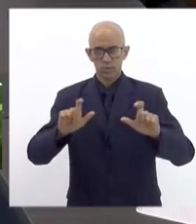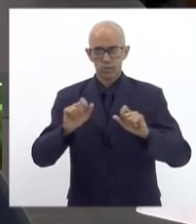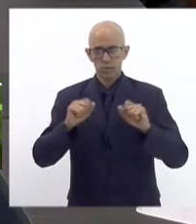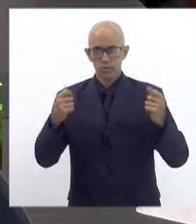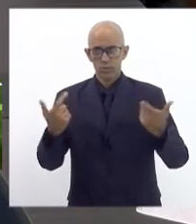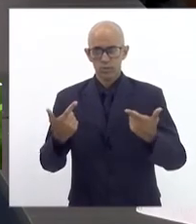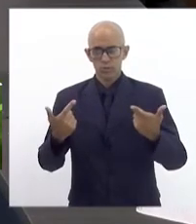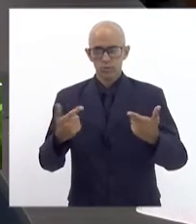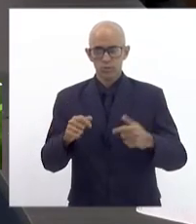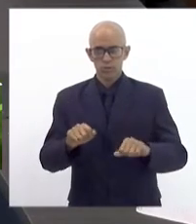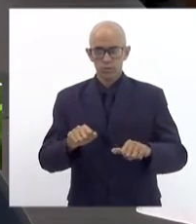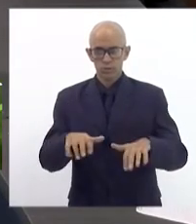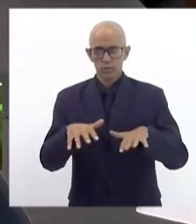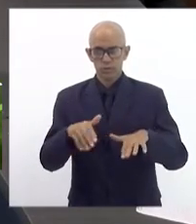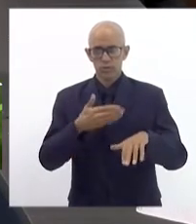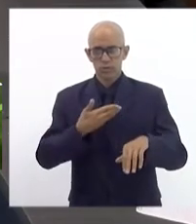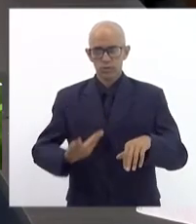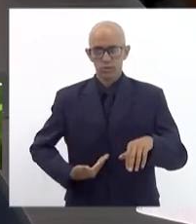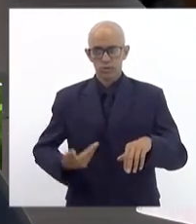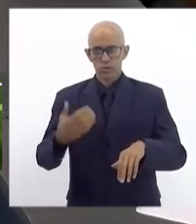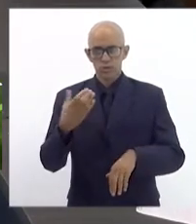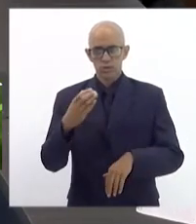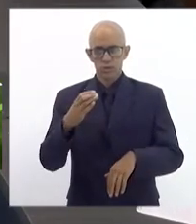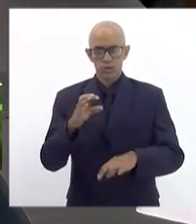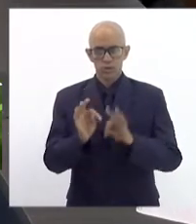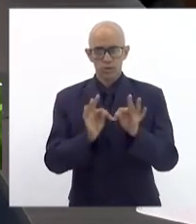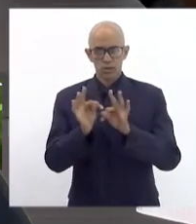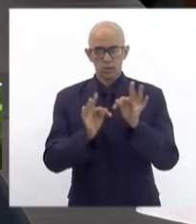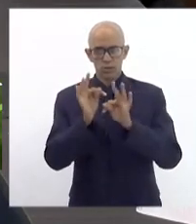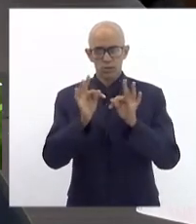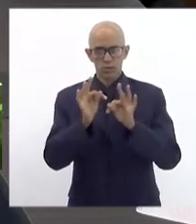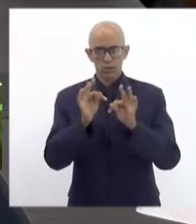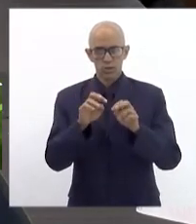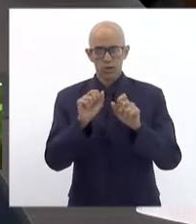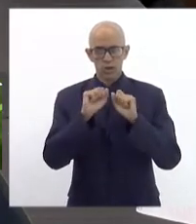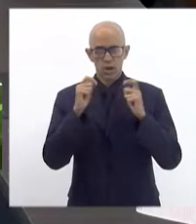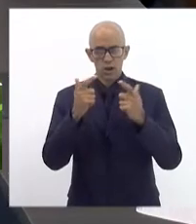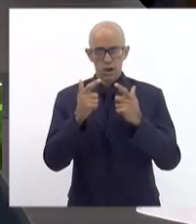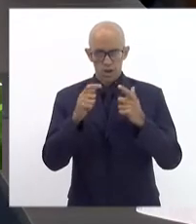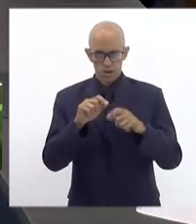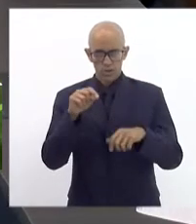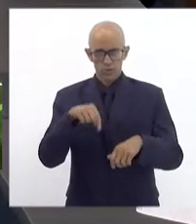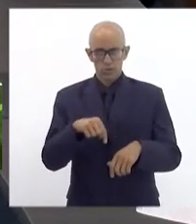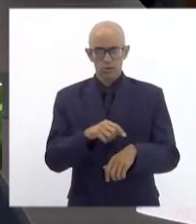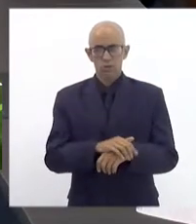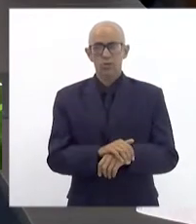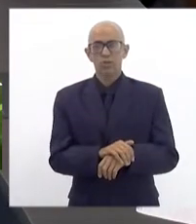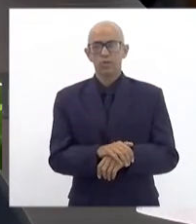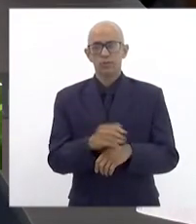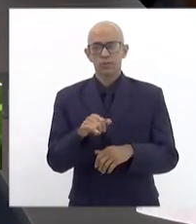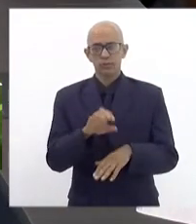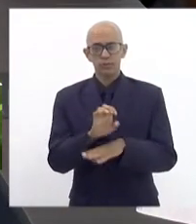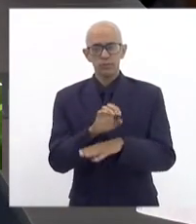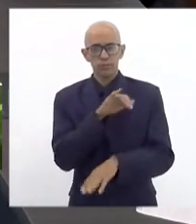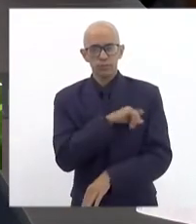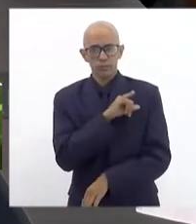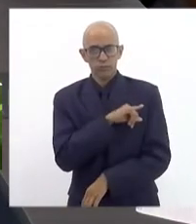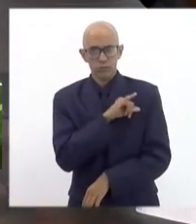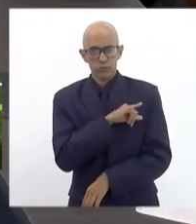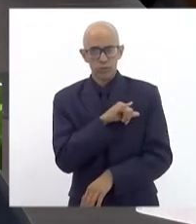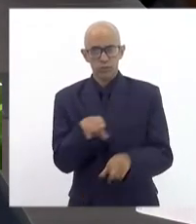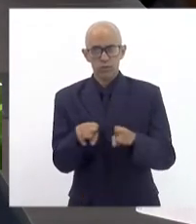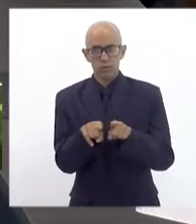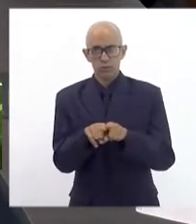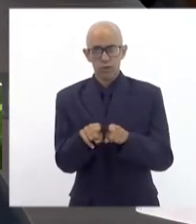pública da Comissão de Ciência e Tecnologia da Assembleia Legislativa do Estado do Rio de Janeiro, em conjunto, em colaboração com